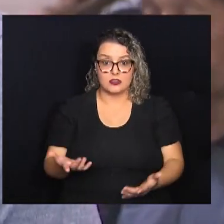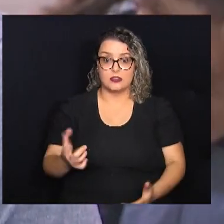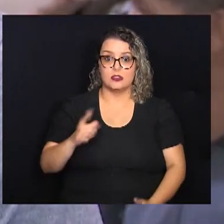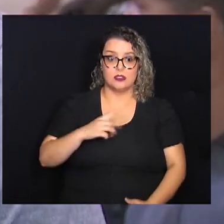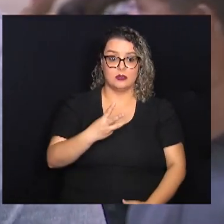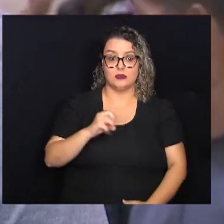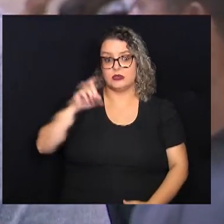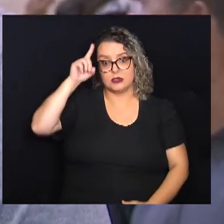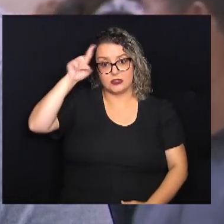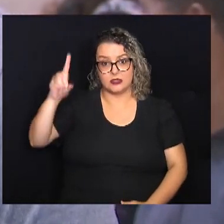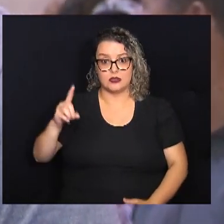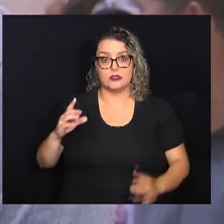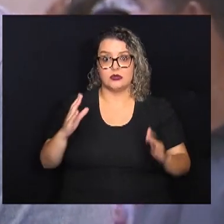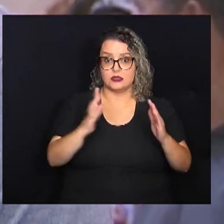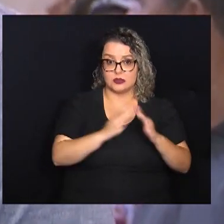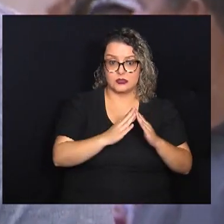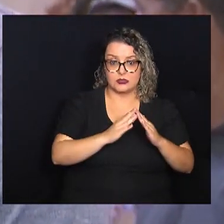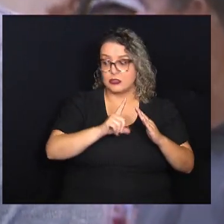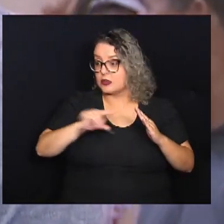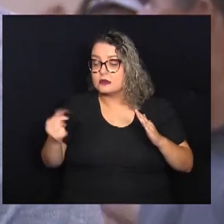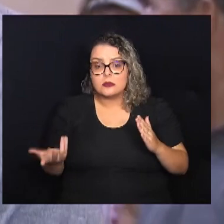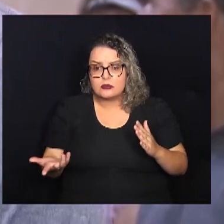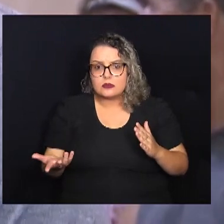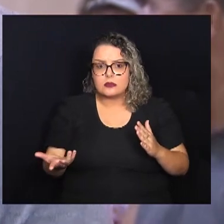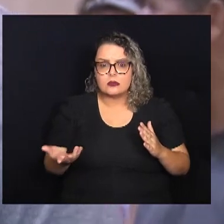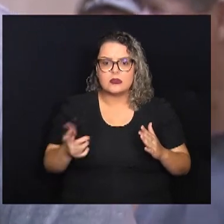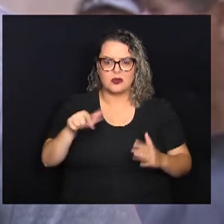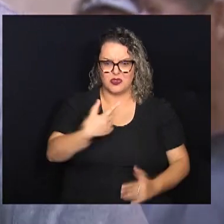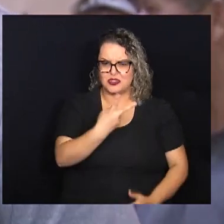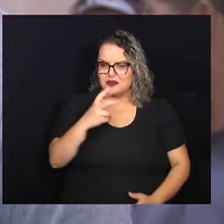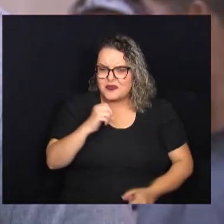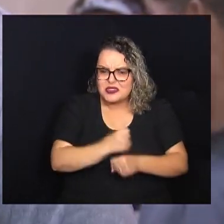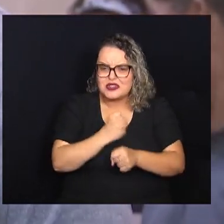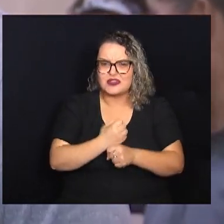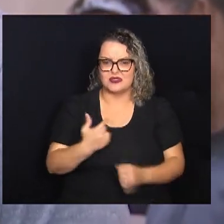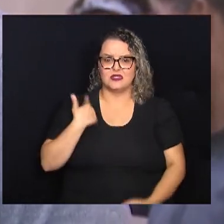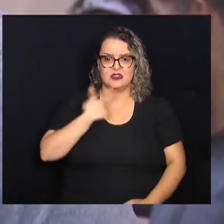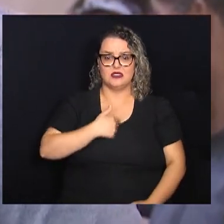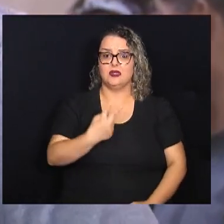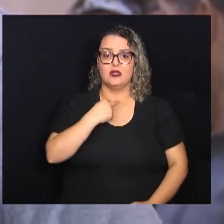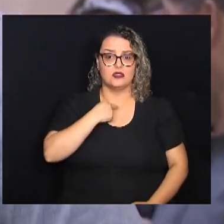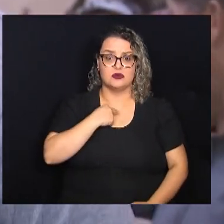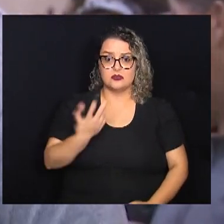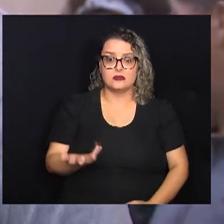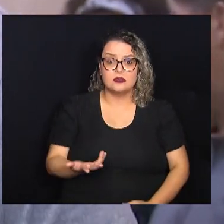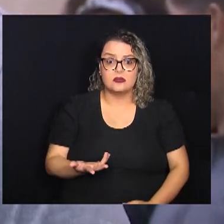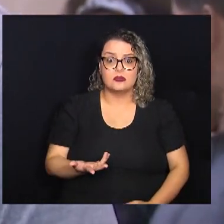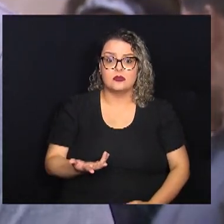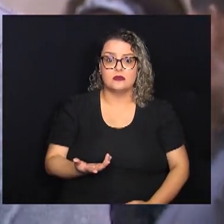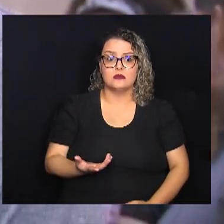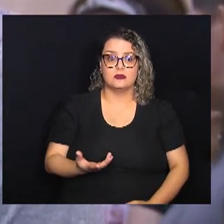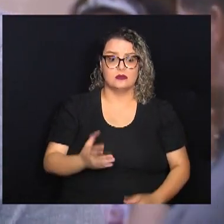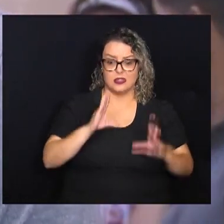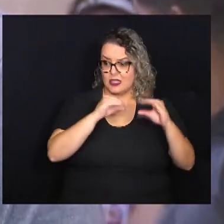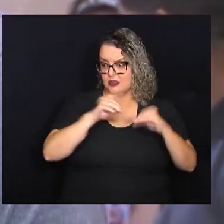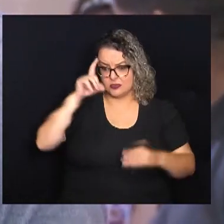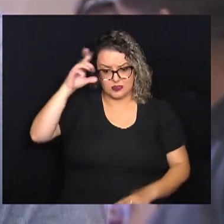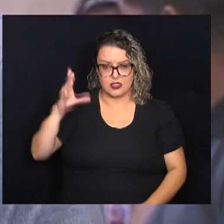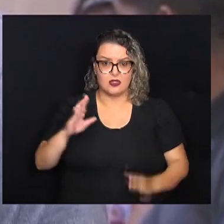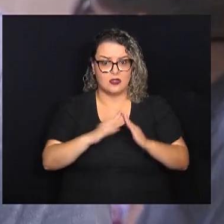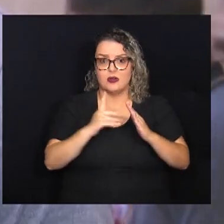dias para sair da nossa residência. Como assim? Depois de 20 anos. Então, assim, nós não podemos, de uma hora para outra, sair de nossa casa sem